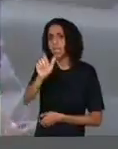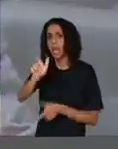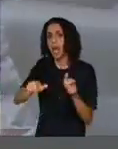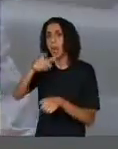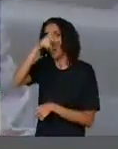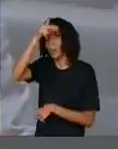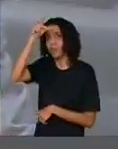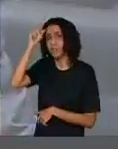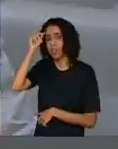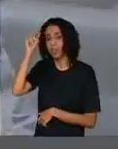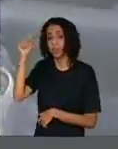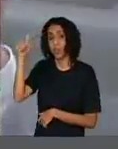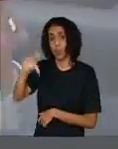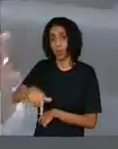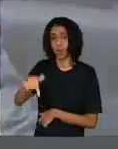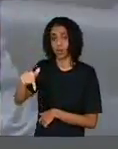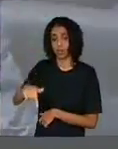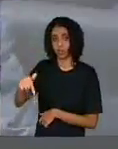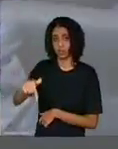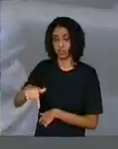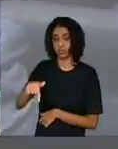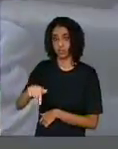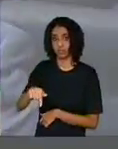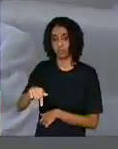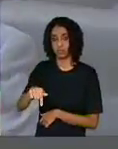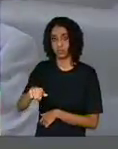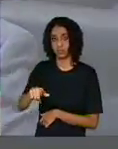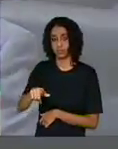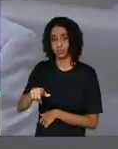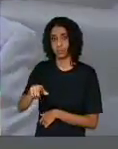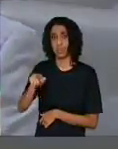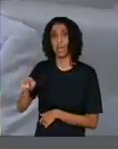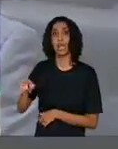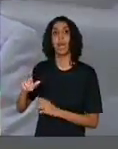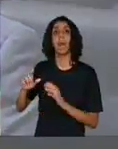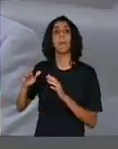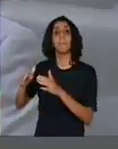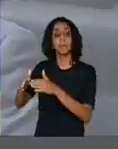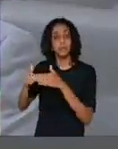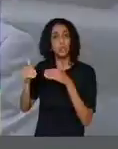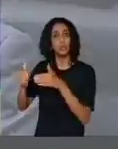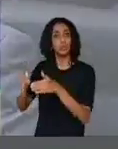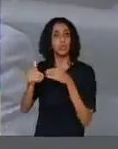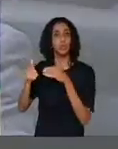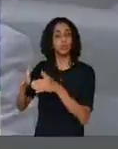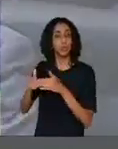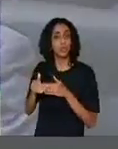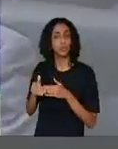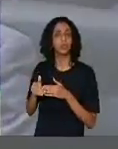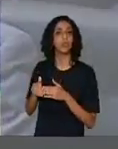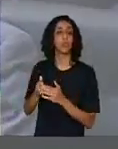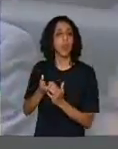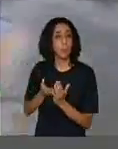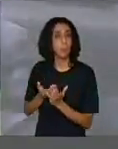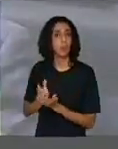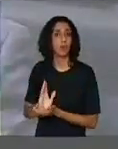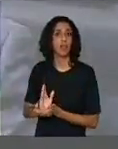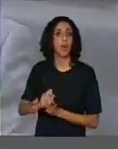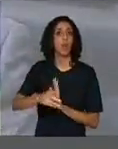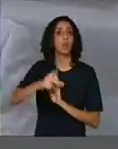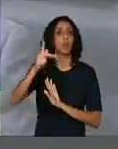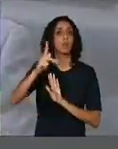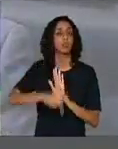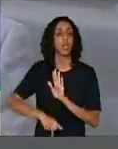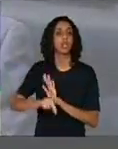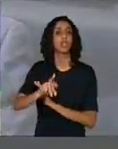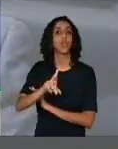no Palácio, no Palácio. Pedindo ao governo para que seja sancionado o projeto